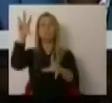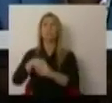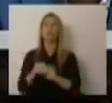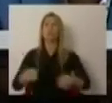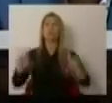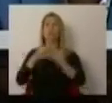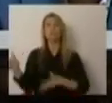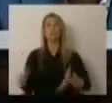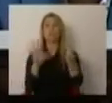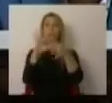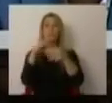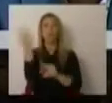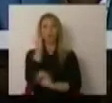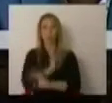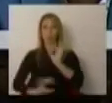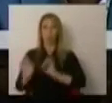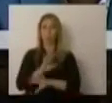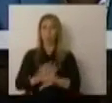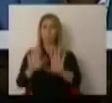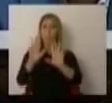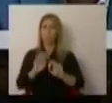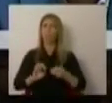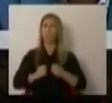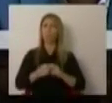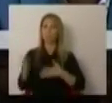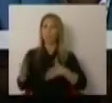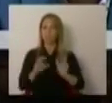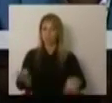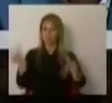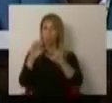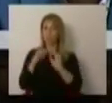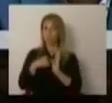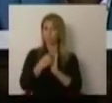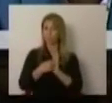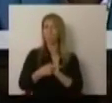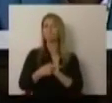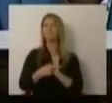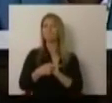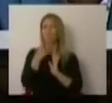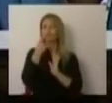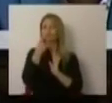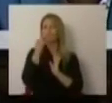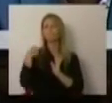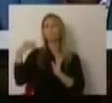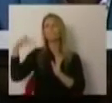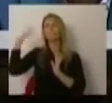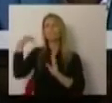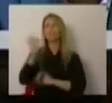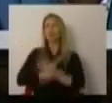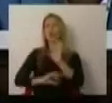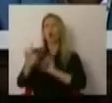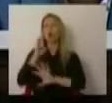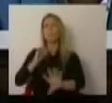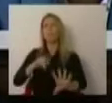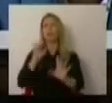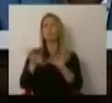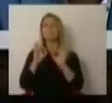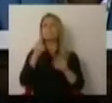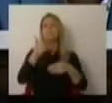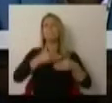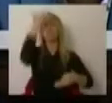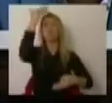para a União Europeia. O problema é que estas novas estratégias cheiram ao passado de uma Europa com muros e com barreiras. E é que